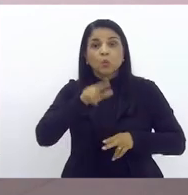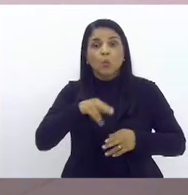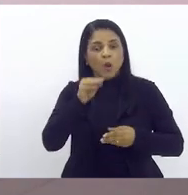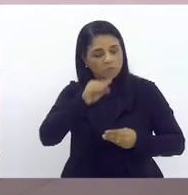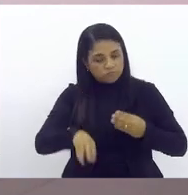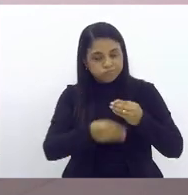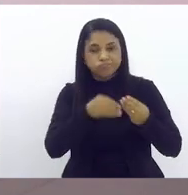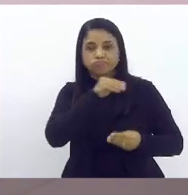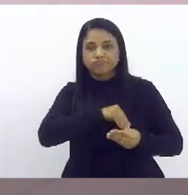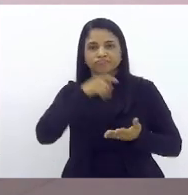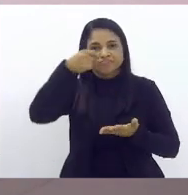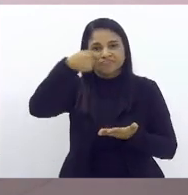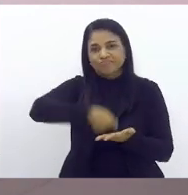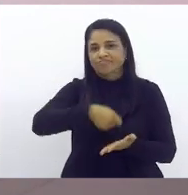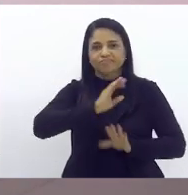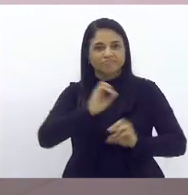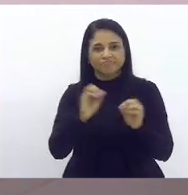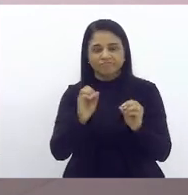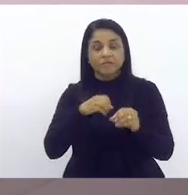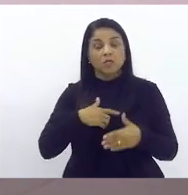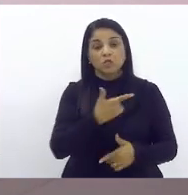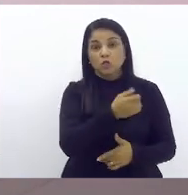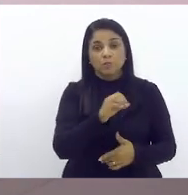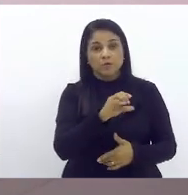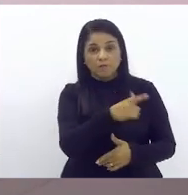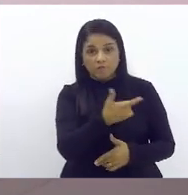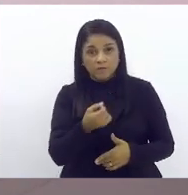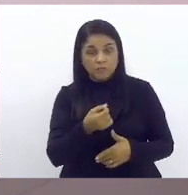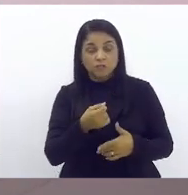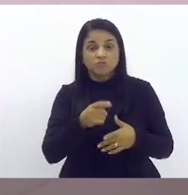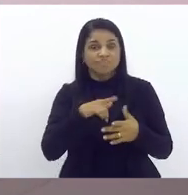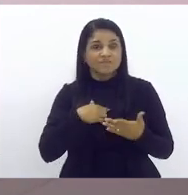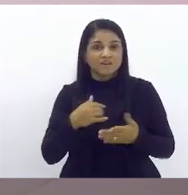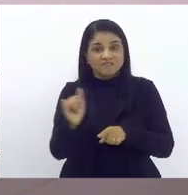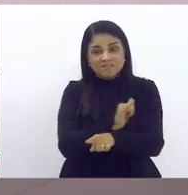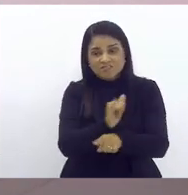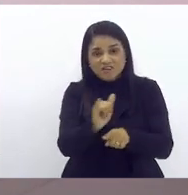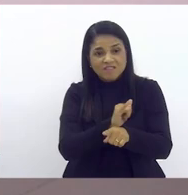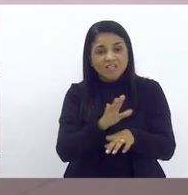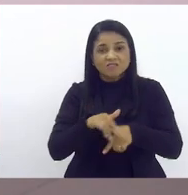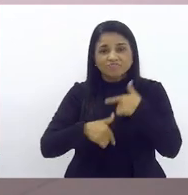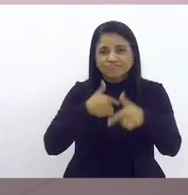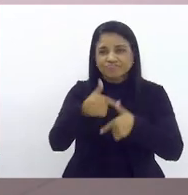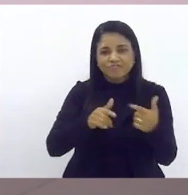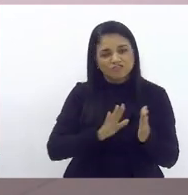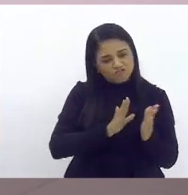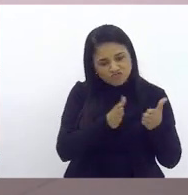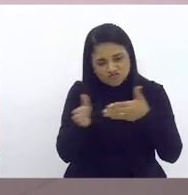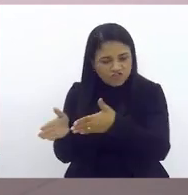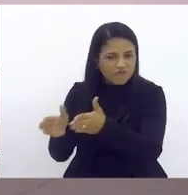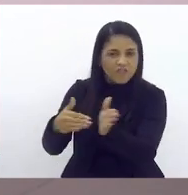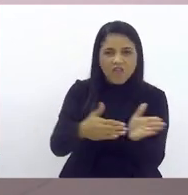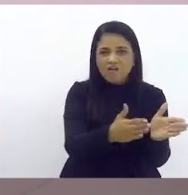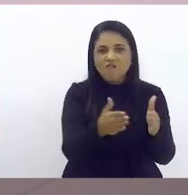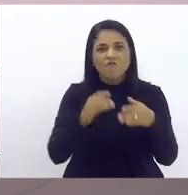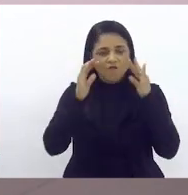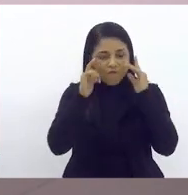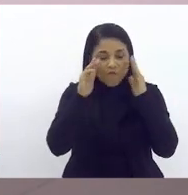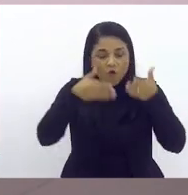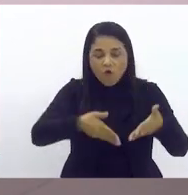de cumprir, por exemplo, com o novo Fundeb 2020. Então, esse subterfúgio que vão utilizando, eles só querem desviar o foco justamente da gente